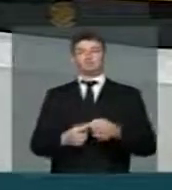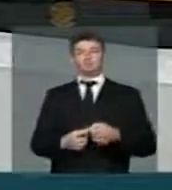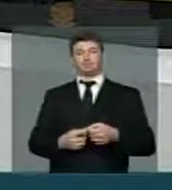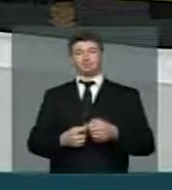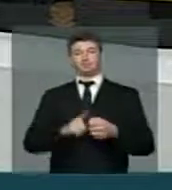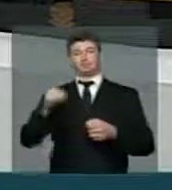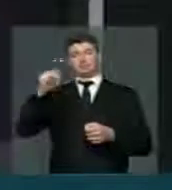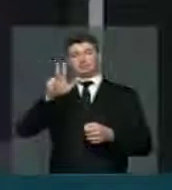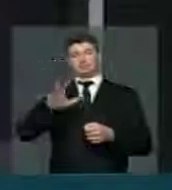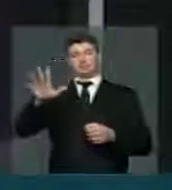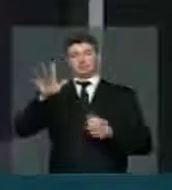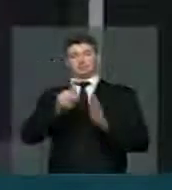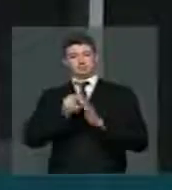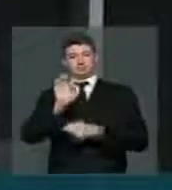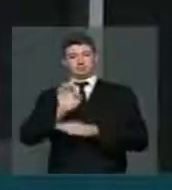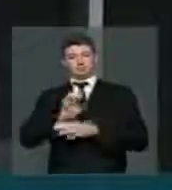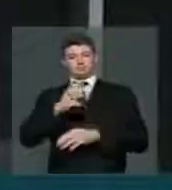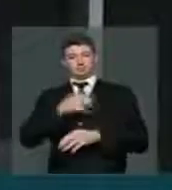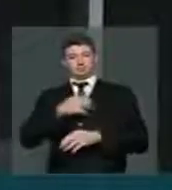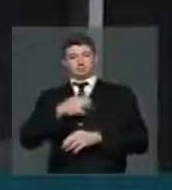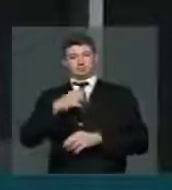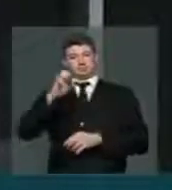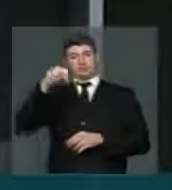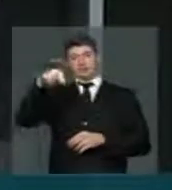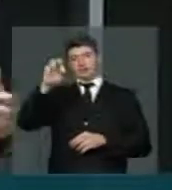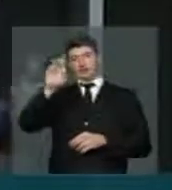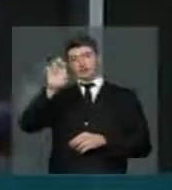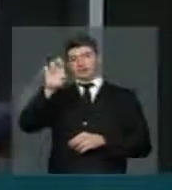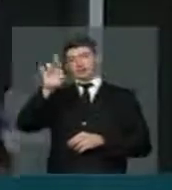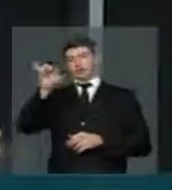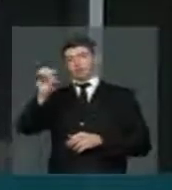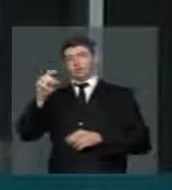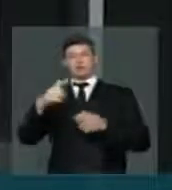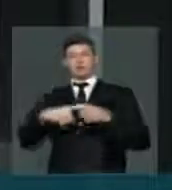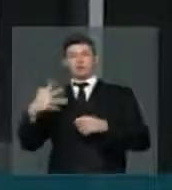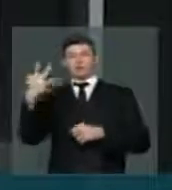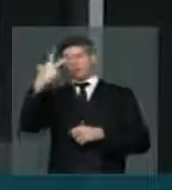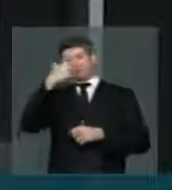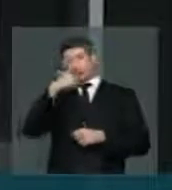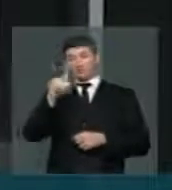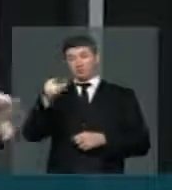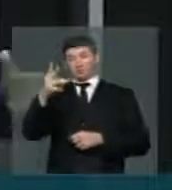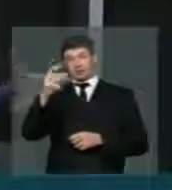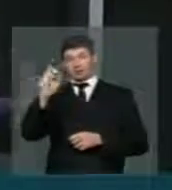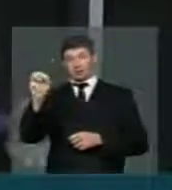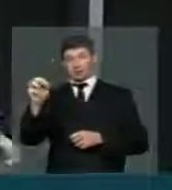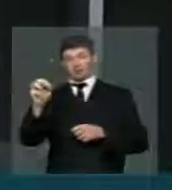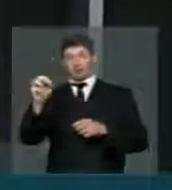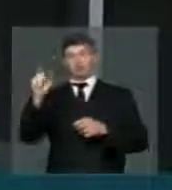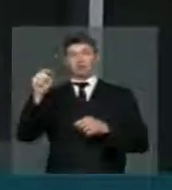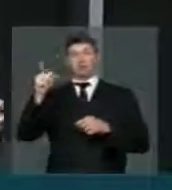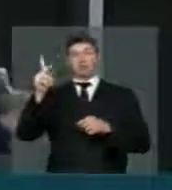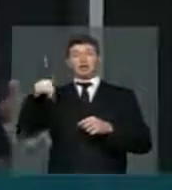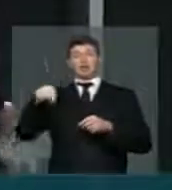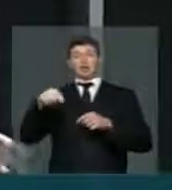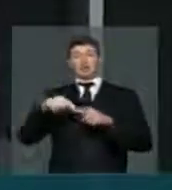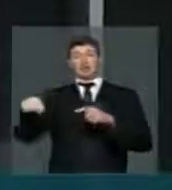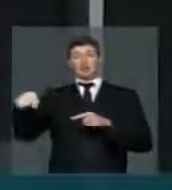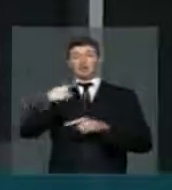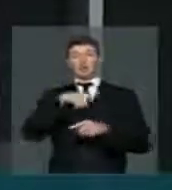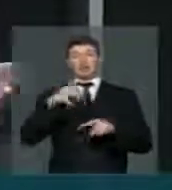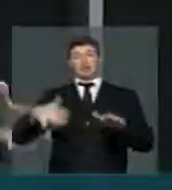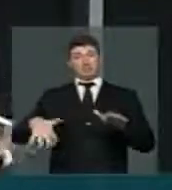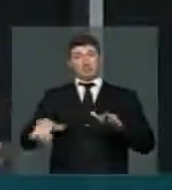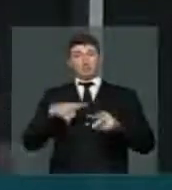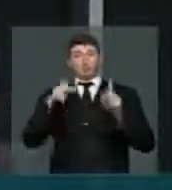da região nordeste do estado da Bahia, cidade de Entre Rios, cidade belíssima, com seus 1.320 quilômetros quadrados, com sua costa